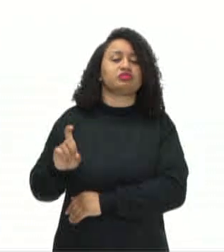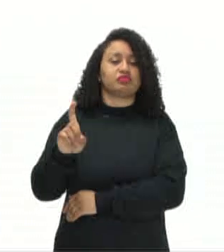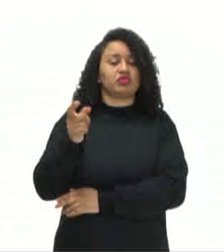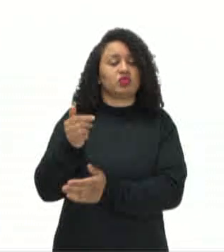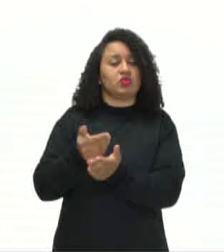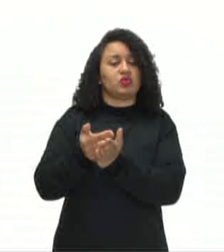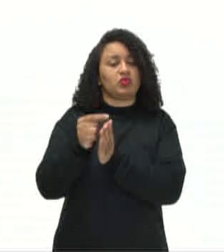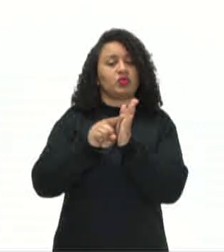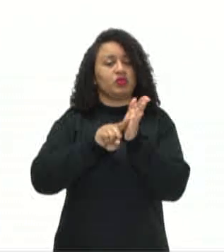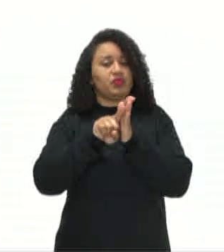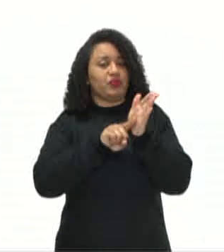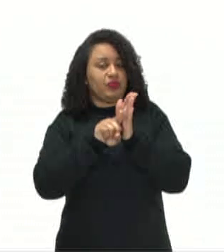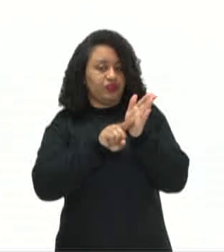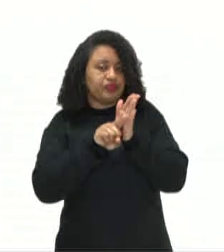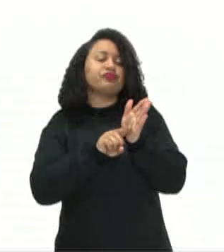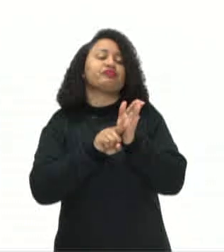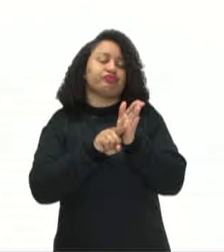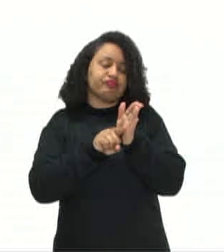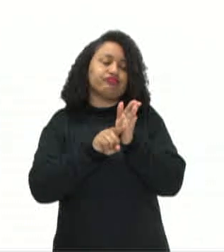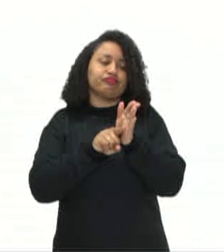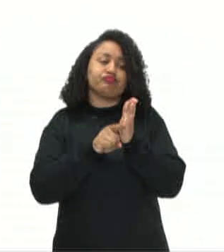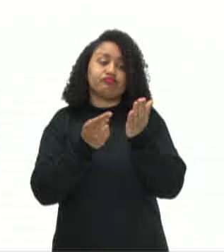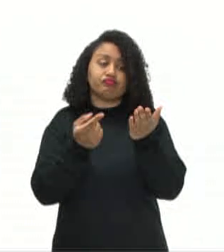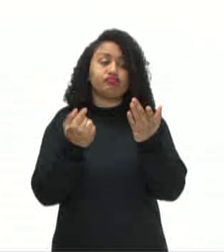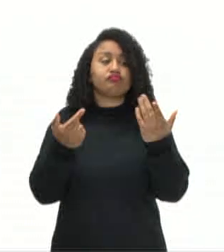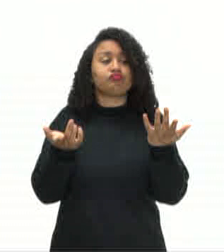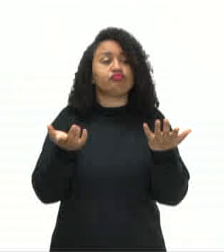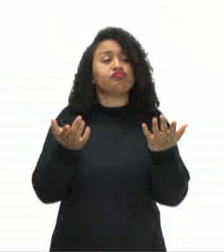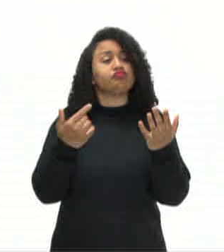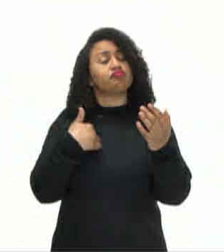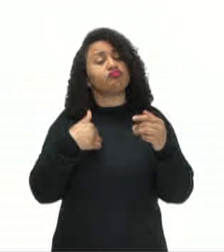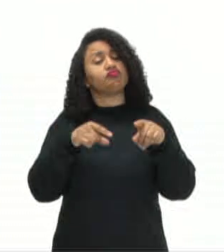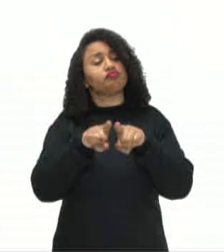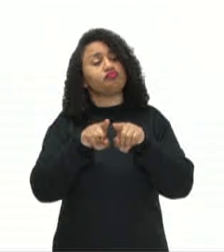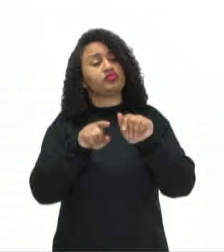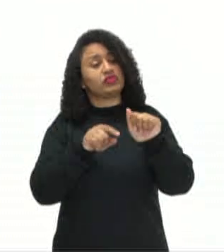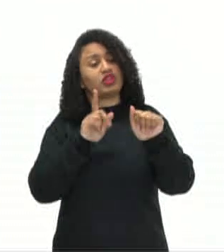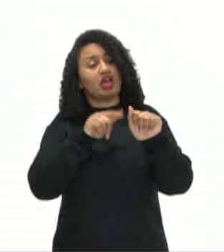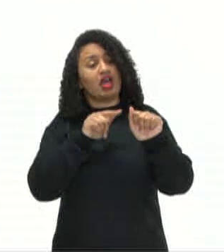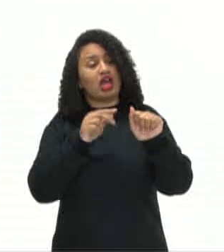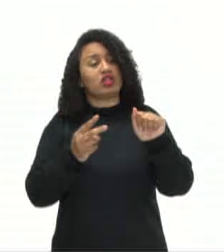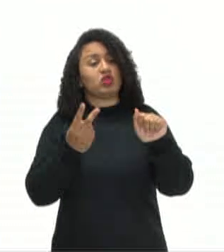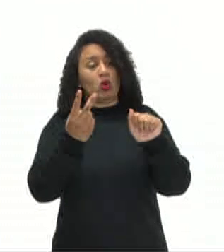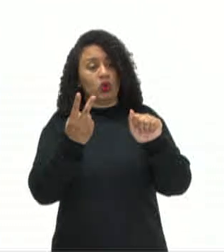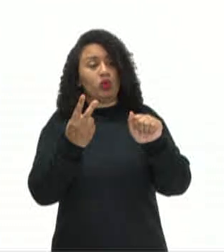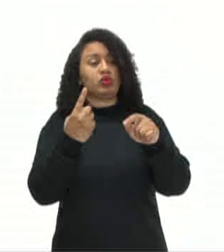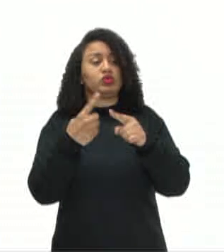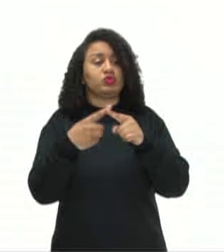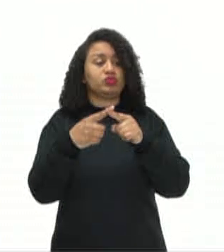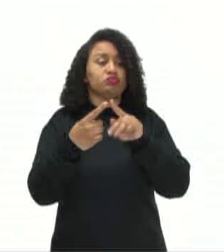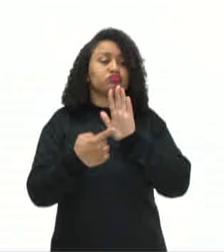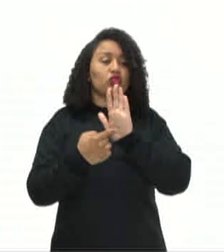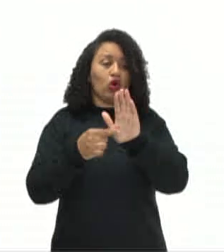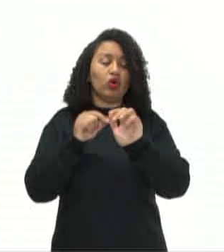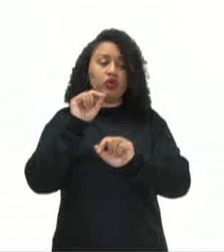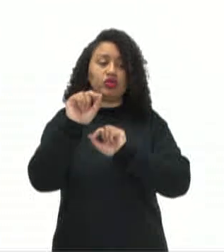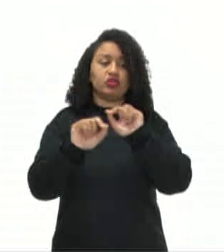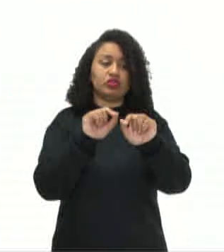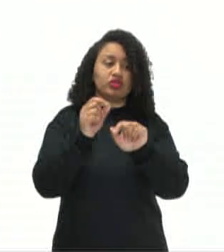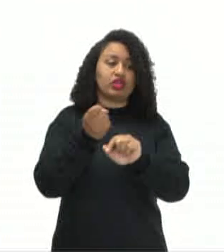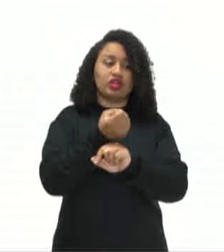de bactérias existente no início da pesquisa. O meu a é 2, que representa